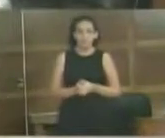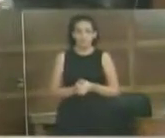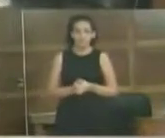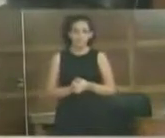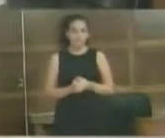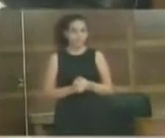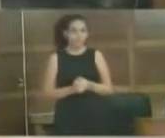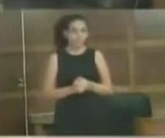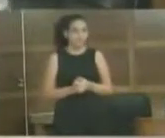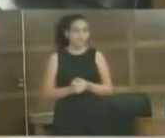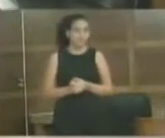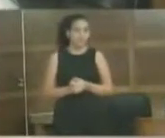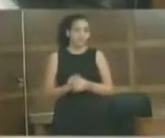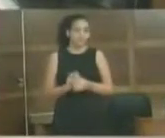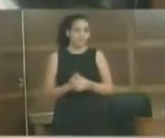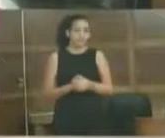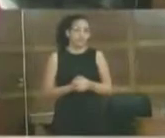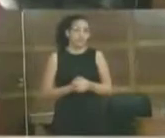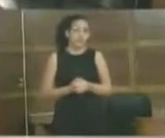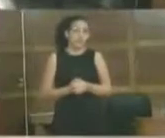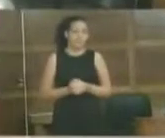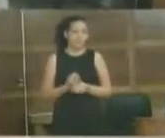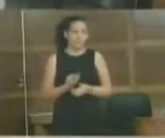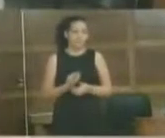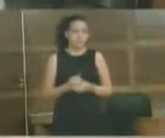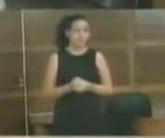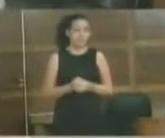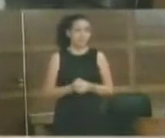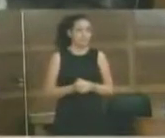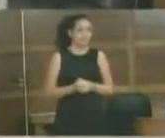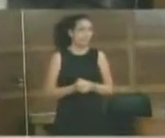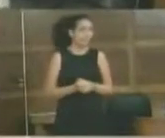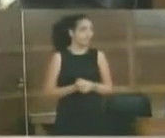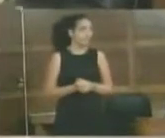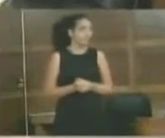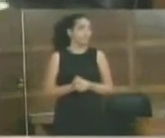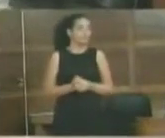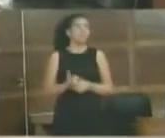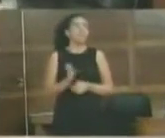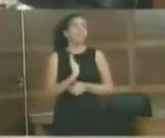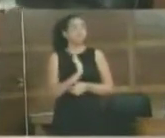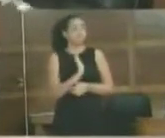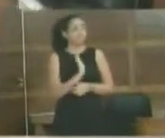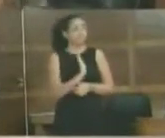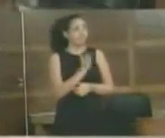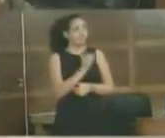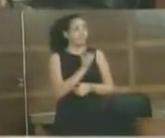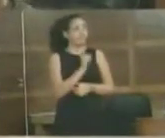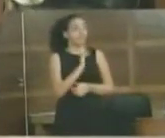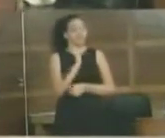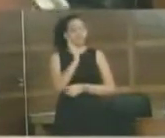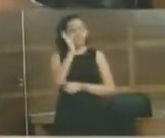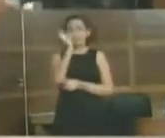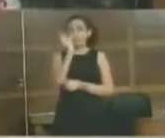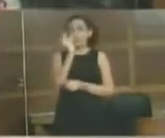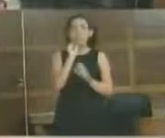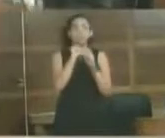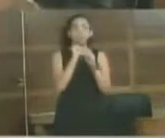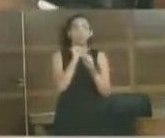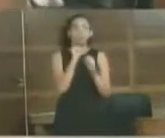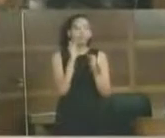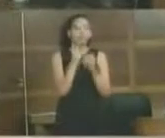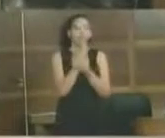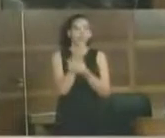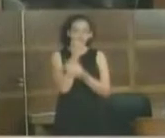existe essa castração. Não estou dizendo, mas existe a futura possibilidade,